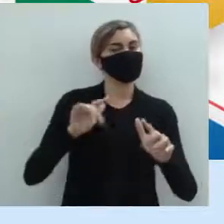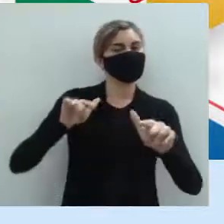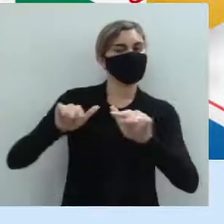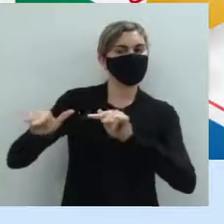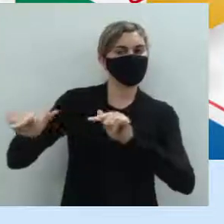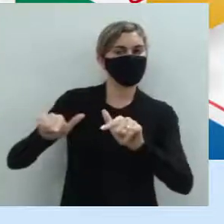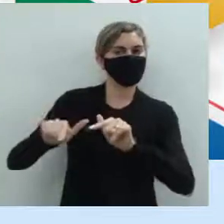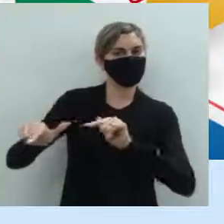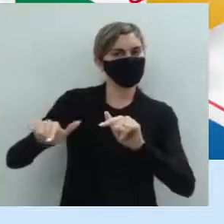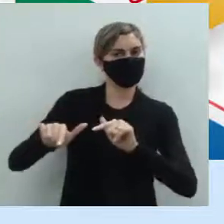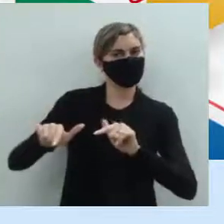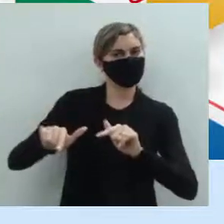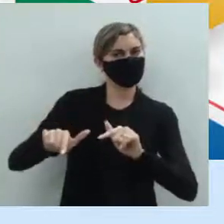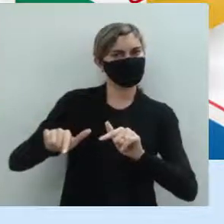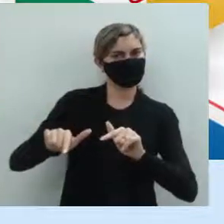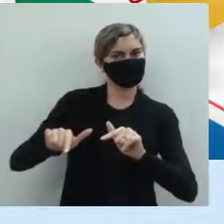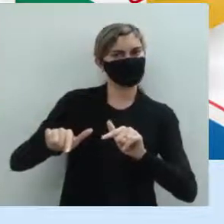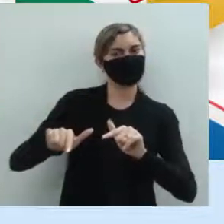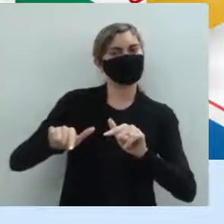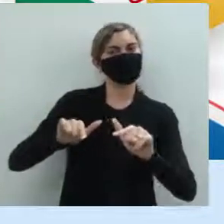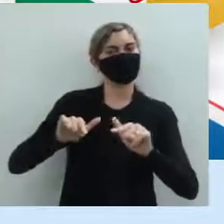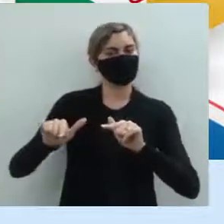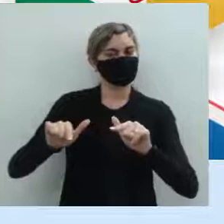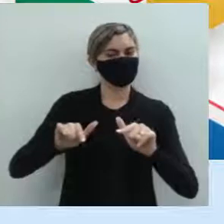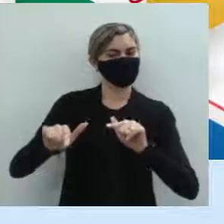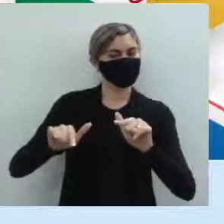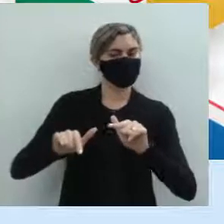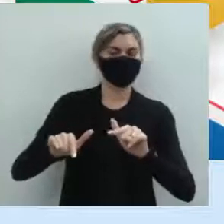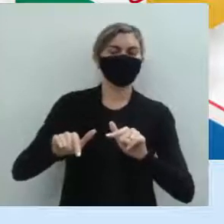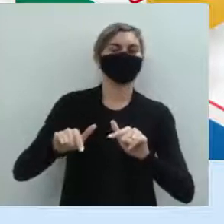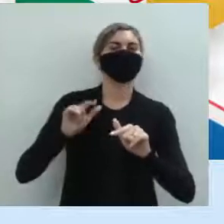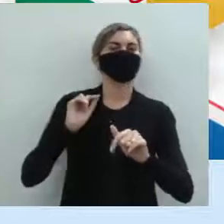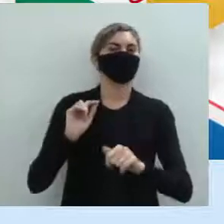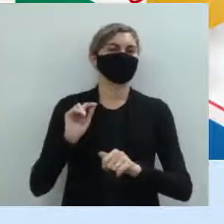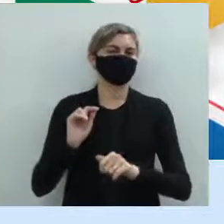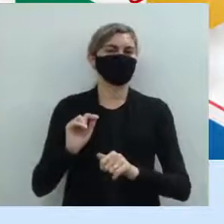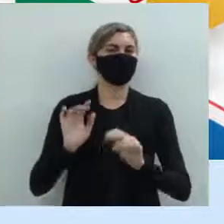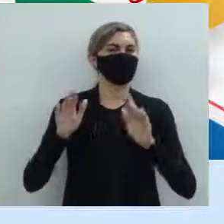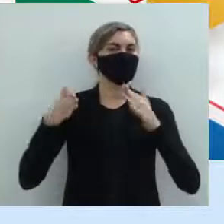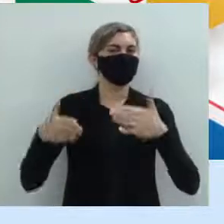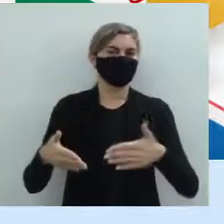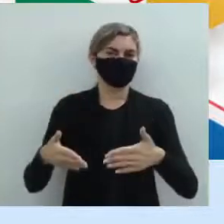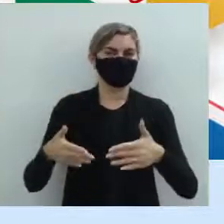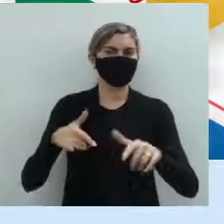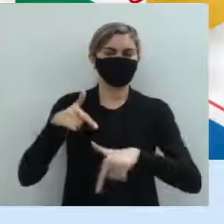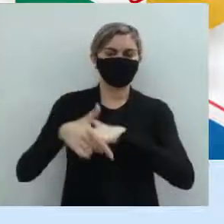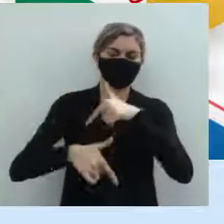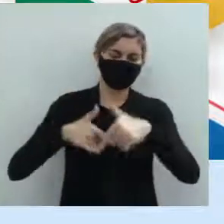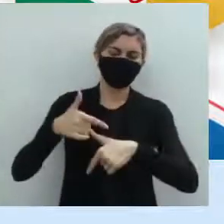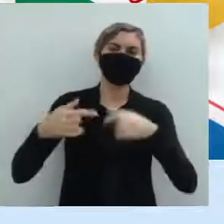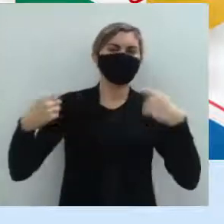não é? Que é o segundo nível de atividades que a Hannah Arendt fala, é referente à produção que tem